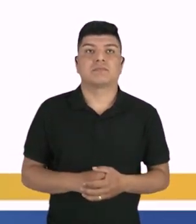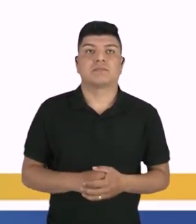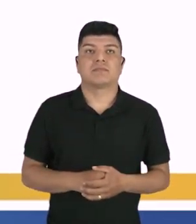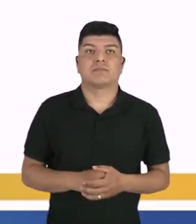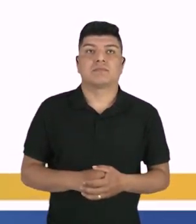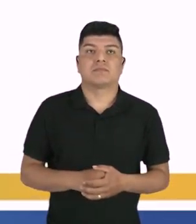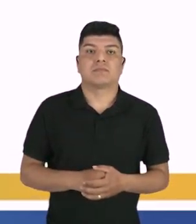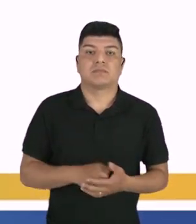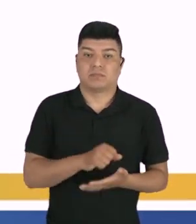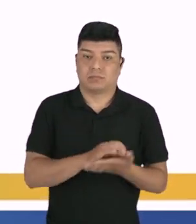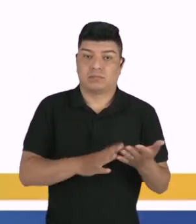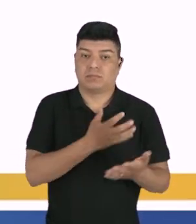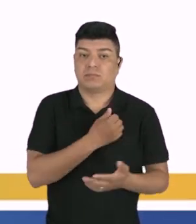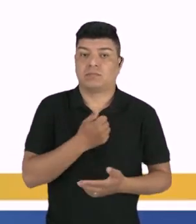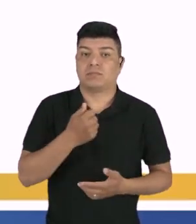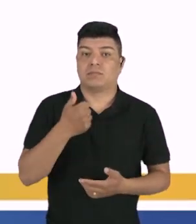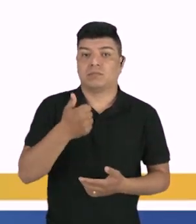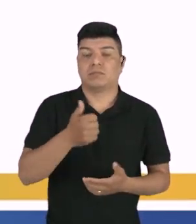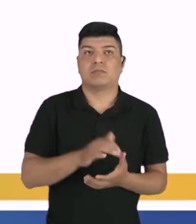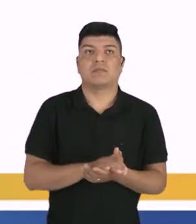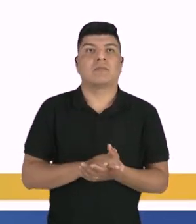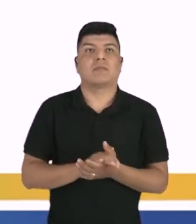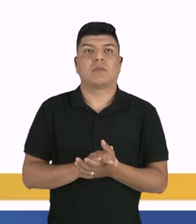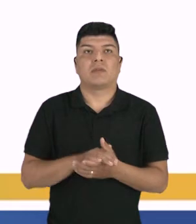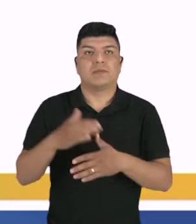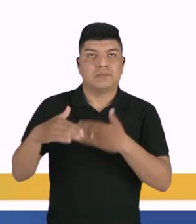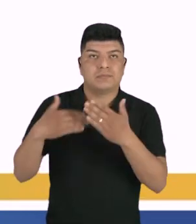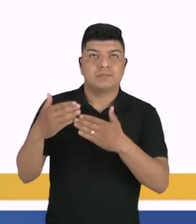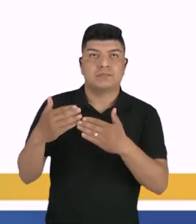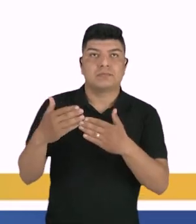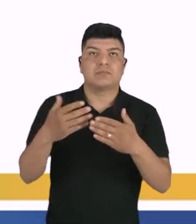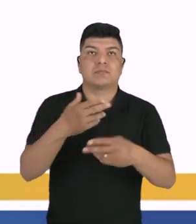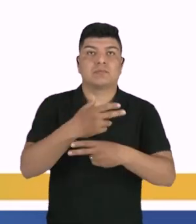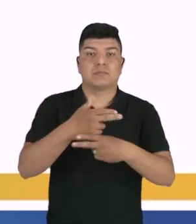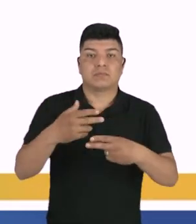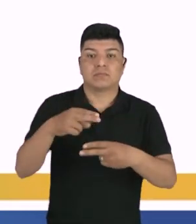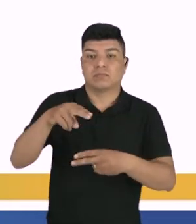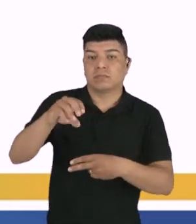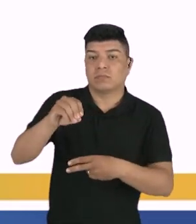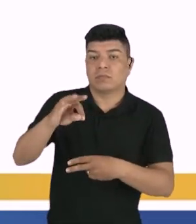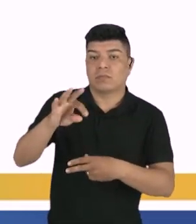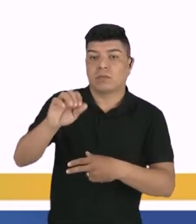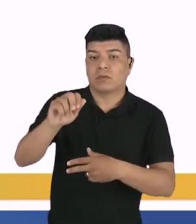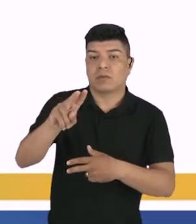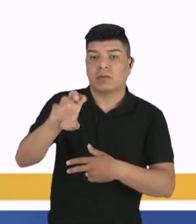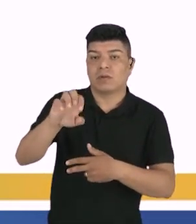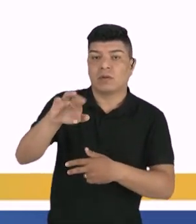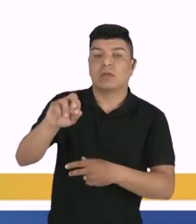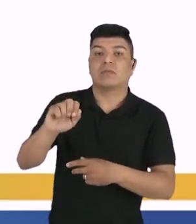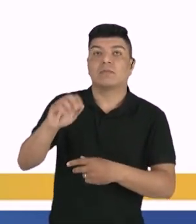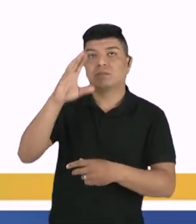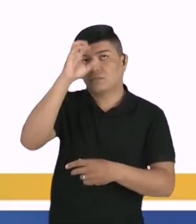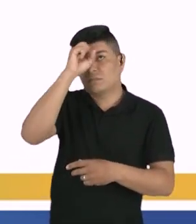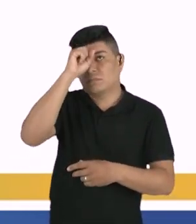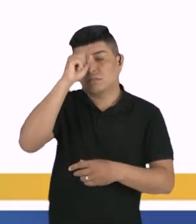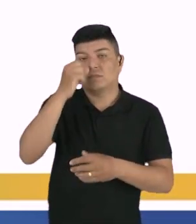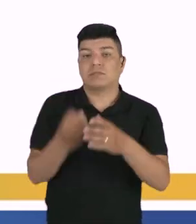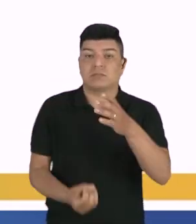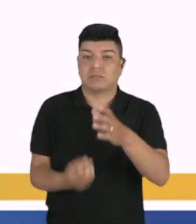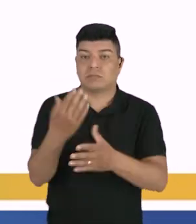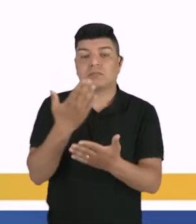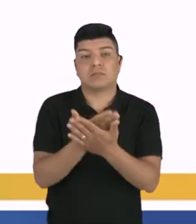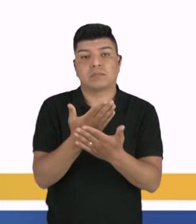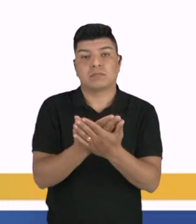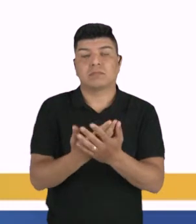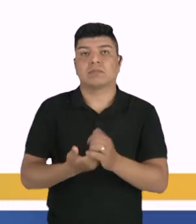vamos lá. Exercício 1. Desenvolva os seguintes produtos notáveis usando as fórmulas construídas em nossa aula.